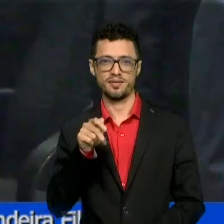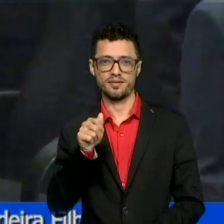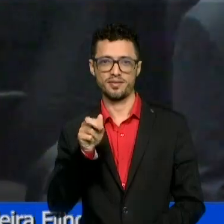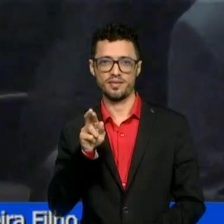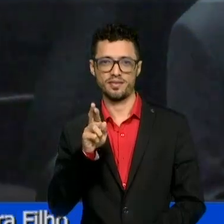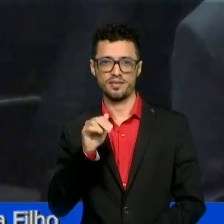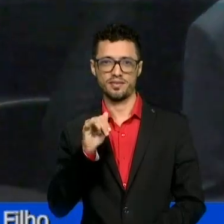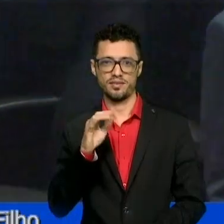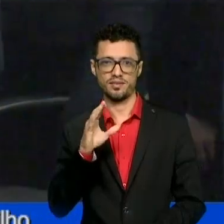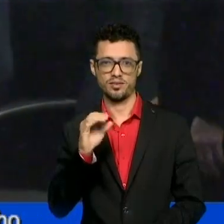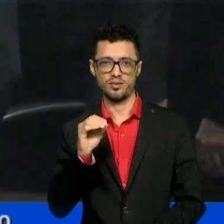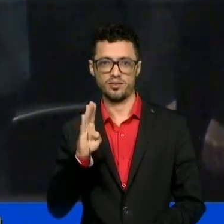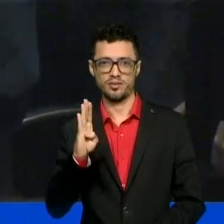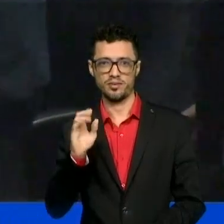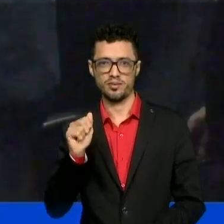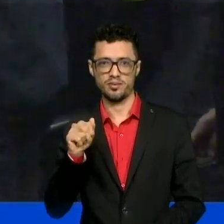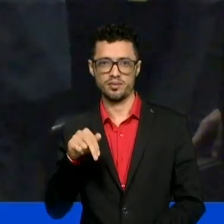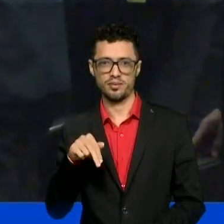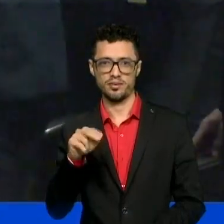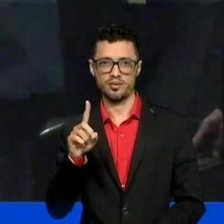Bandeira Filho.